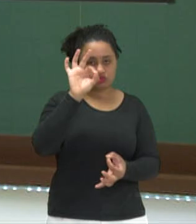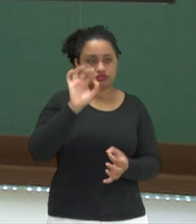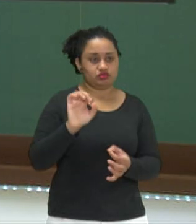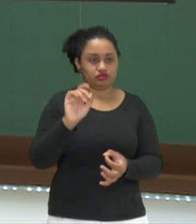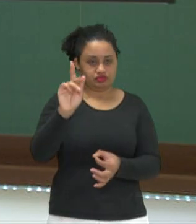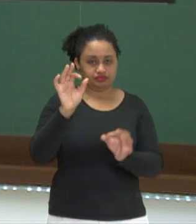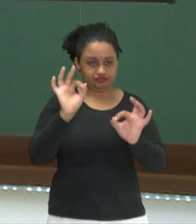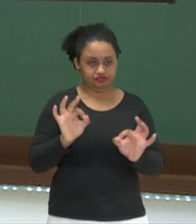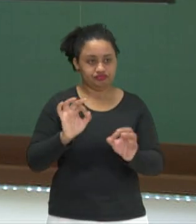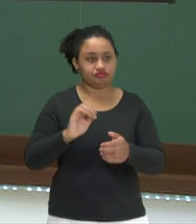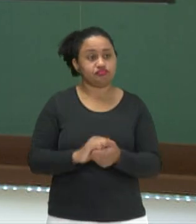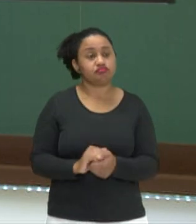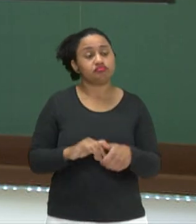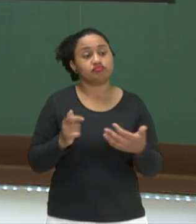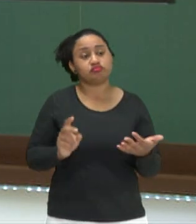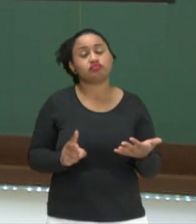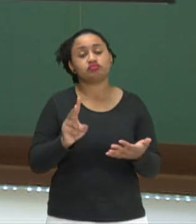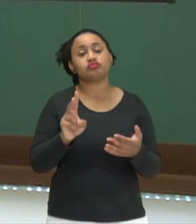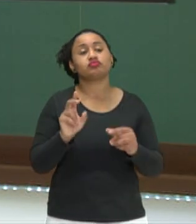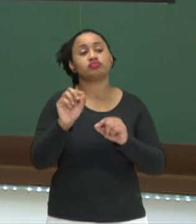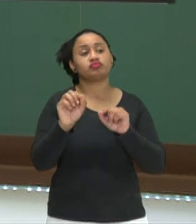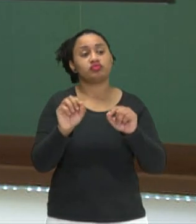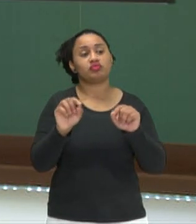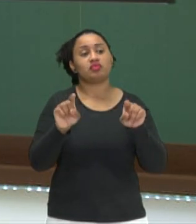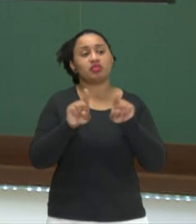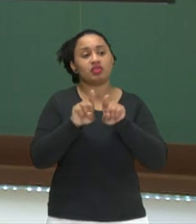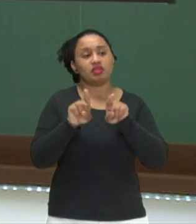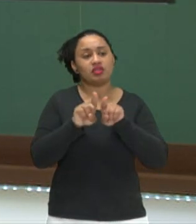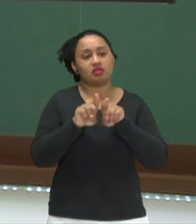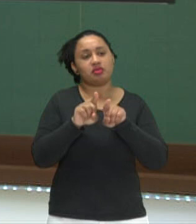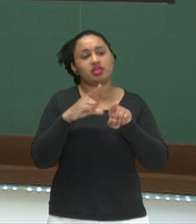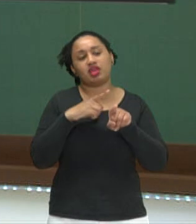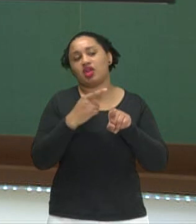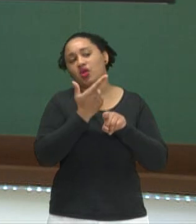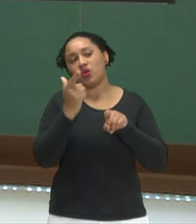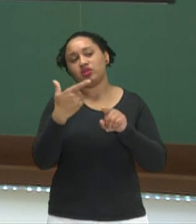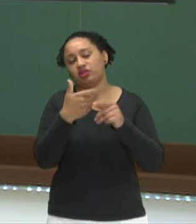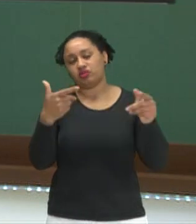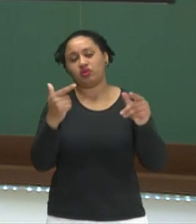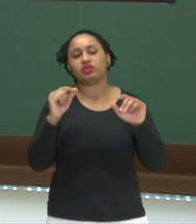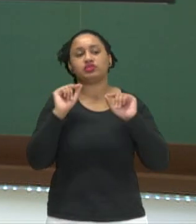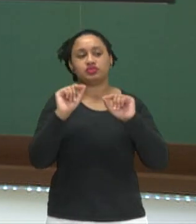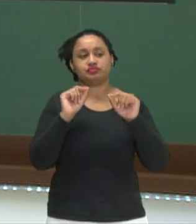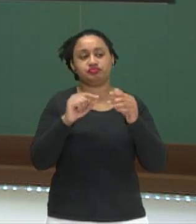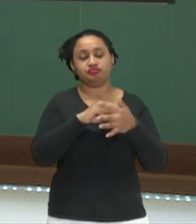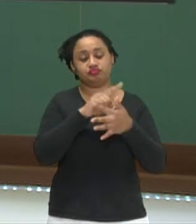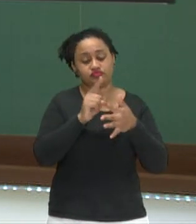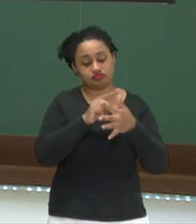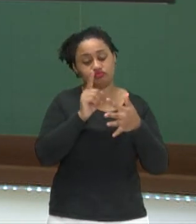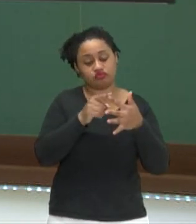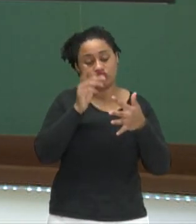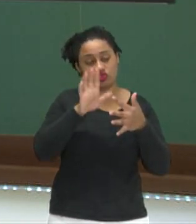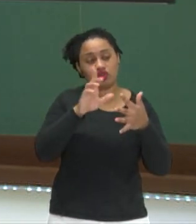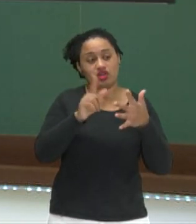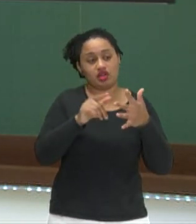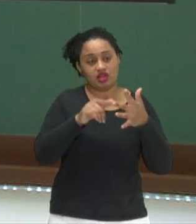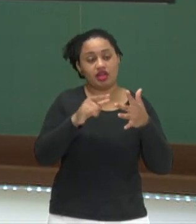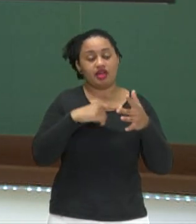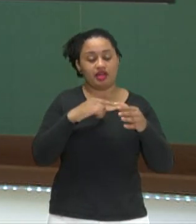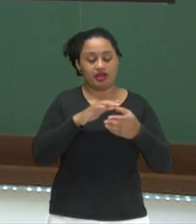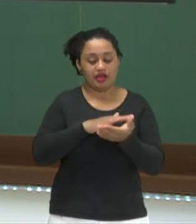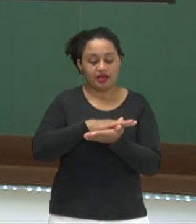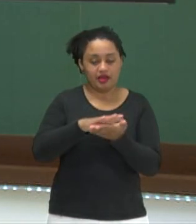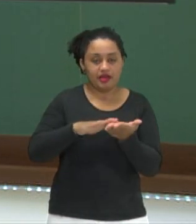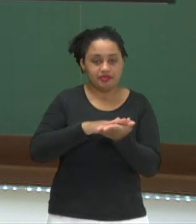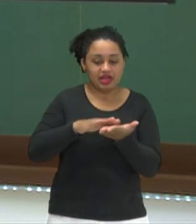Tranquilo? Então, continuando. Agora nós temos mais algumas coisas. Por exemplo, a aresta da base. Aqui nós